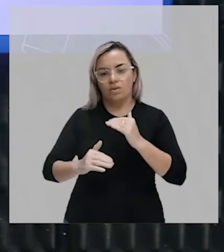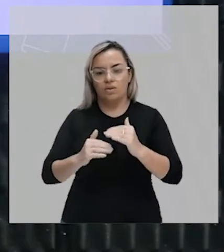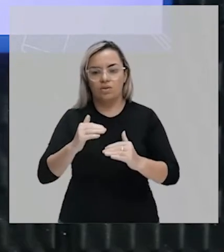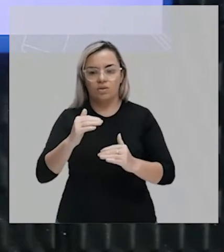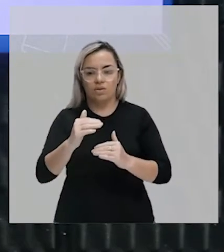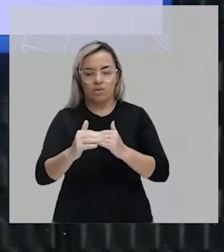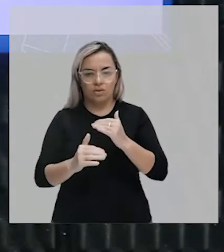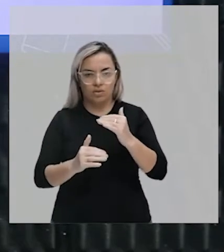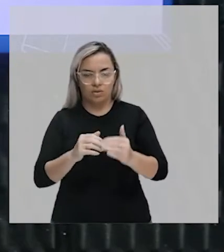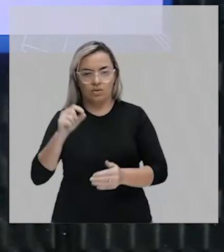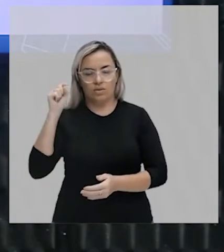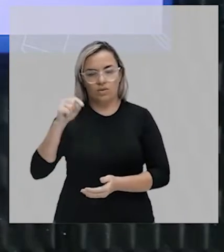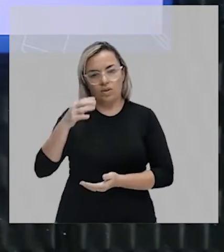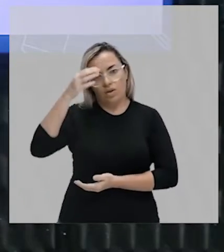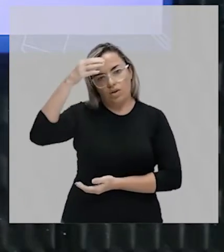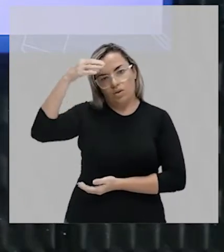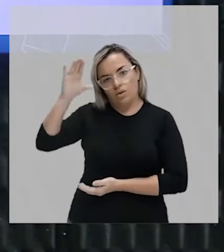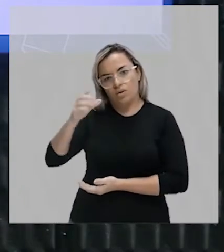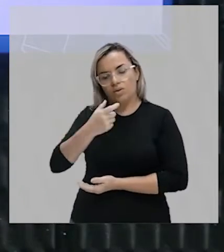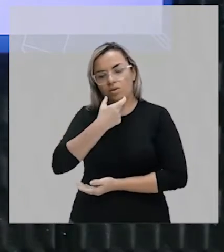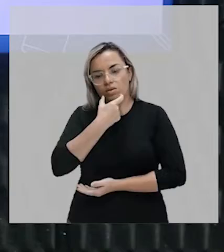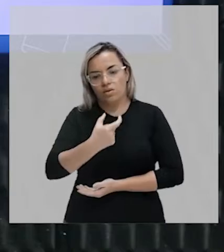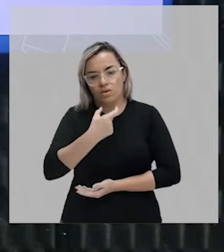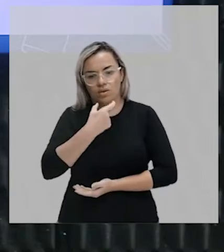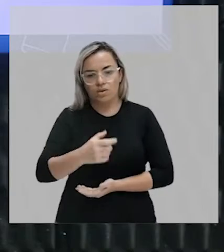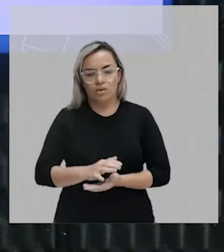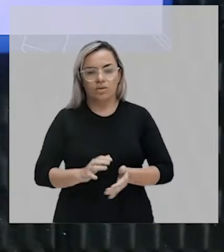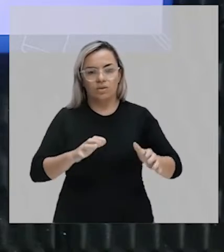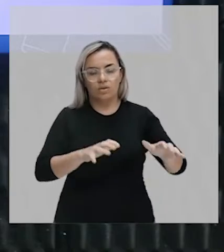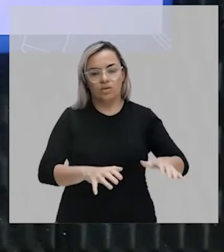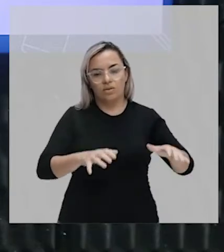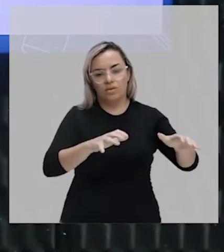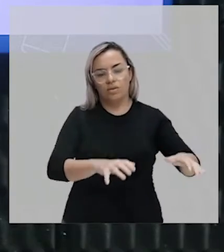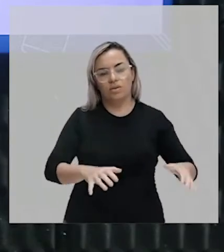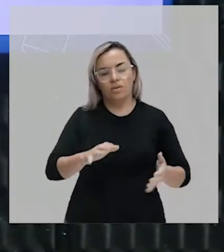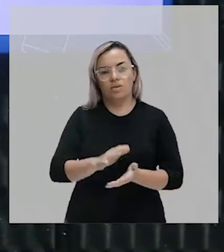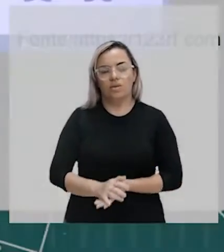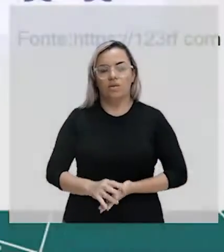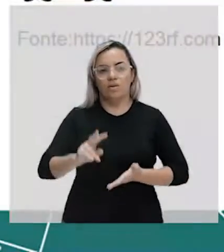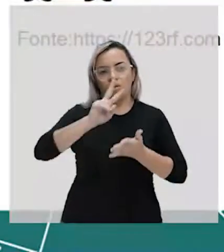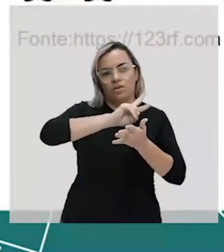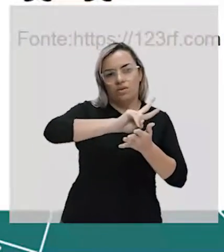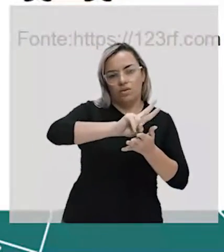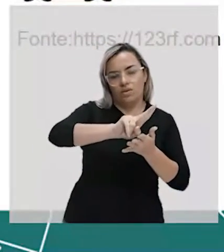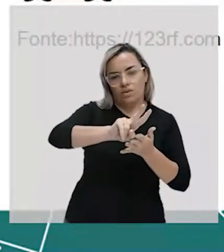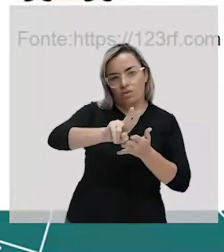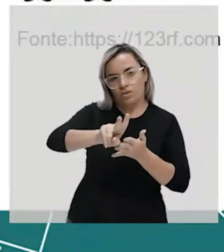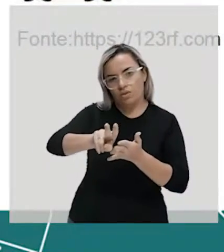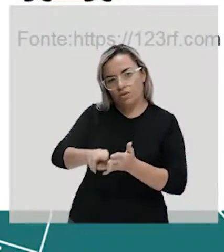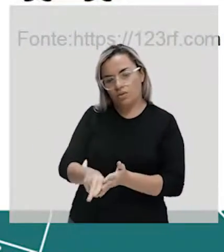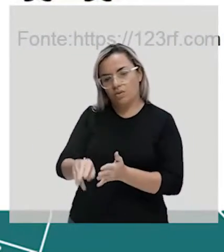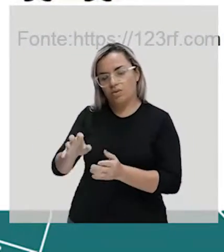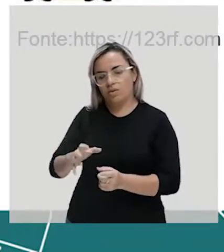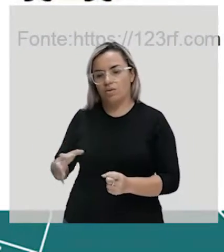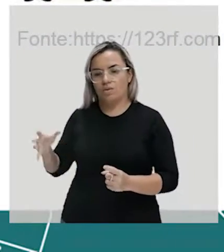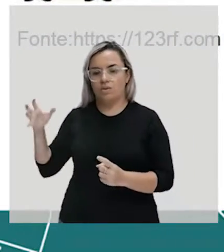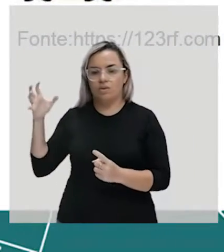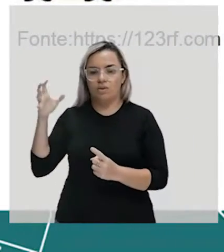do que seria o do que é a Cultura Britânica a culto e ela possui várias contribuições